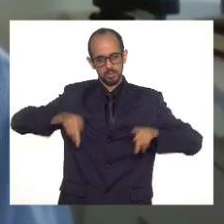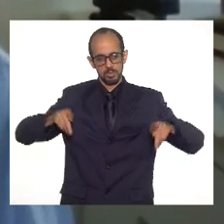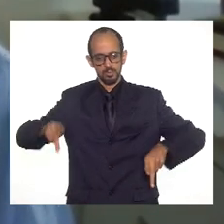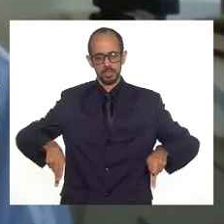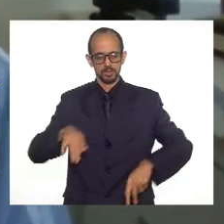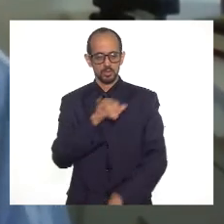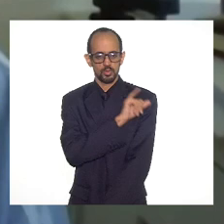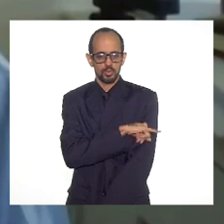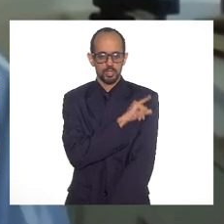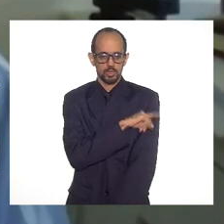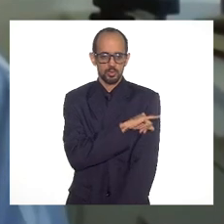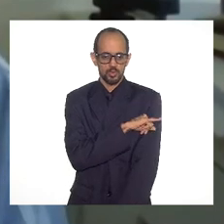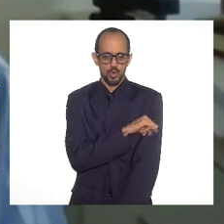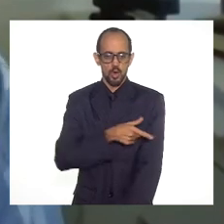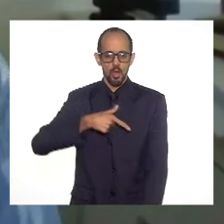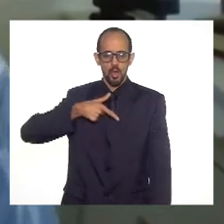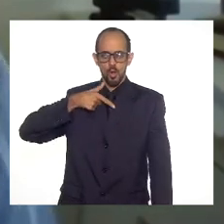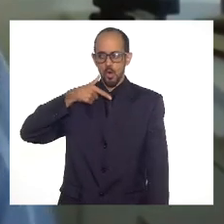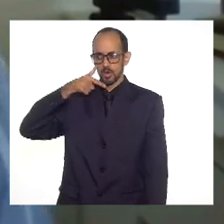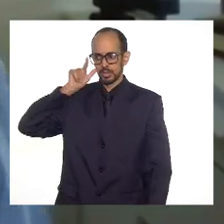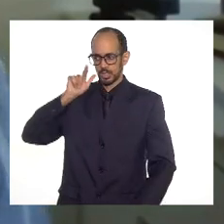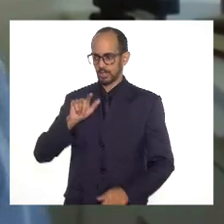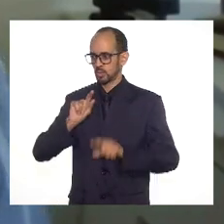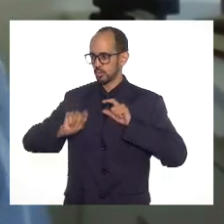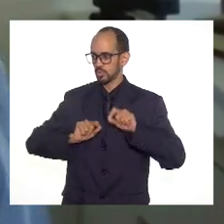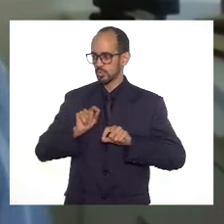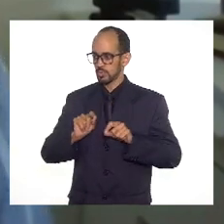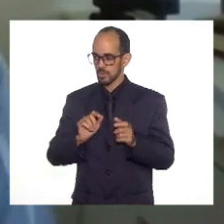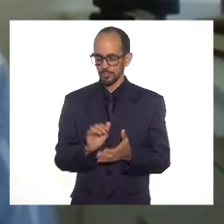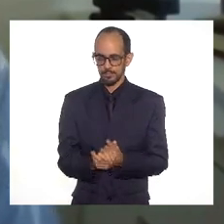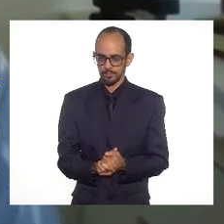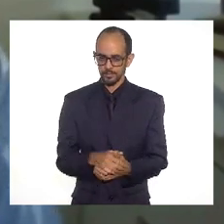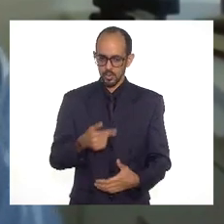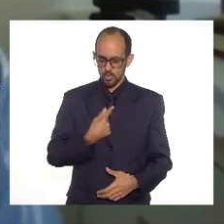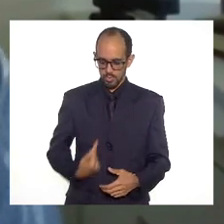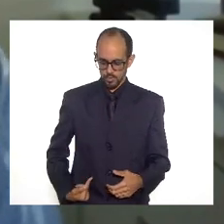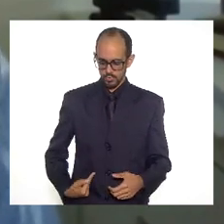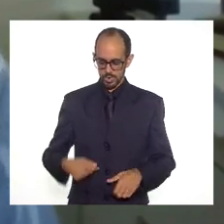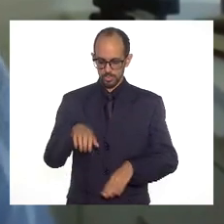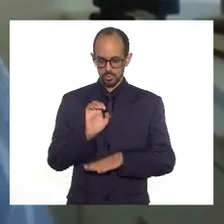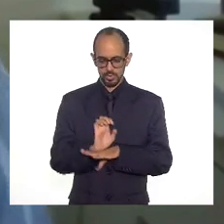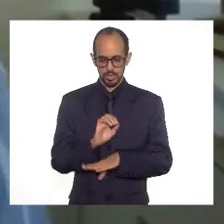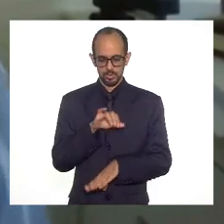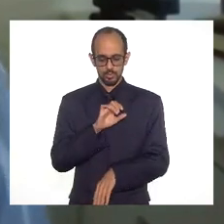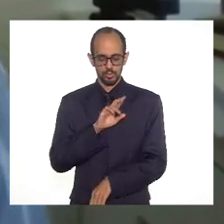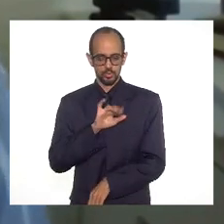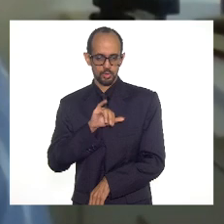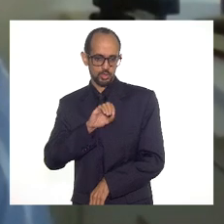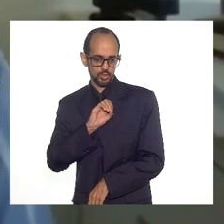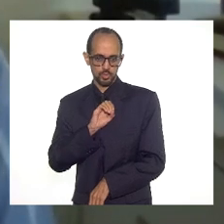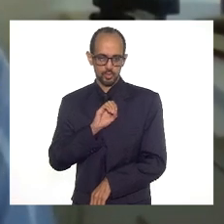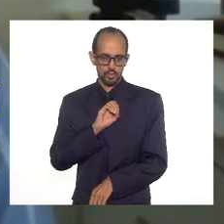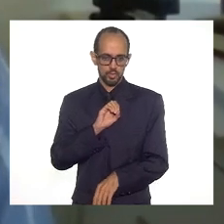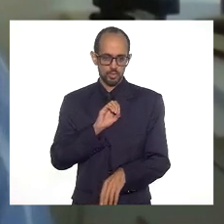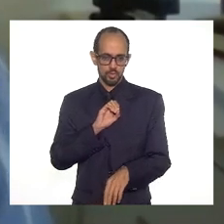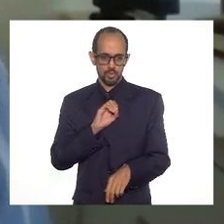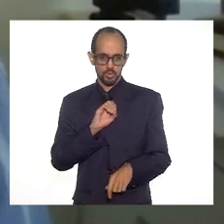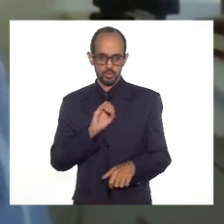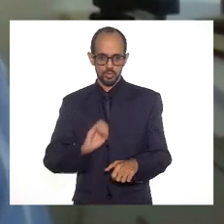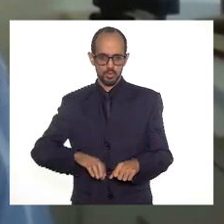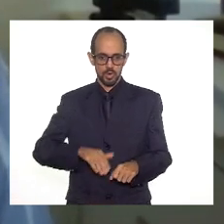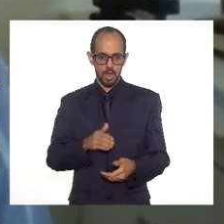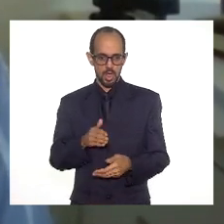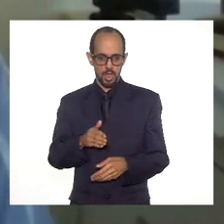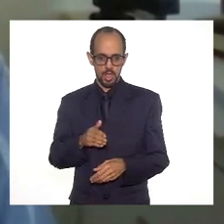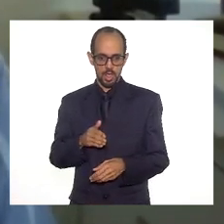fluminense. Ontem, o governo do Estado deu entrada com um pedido